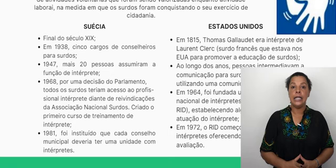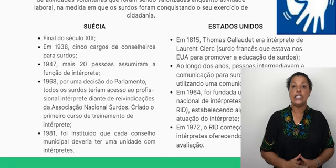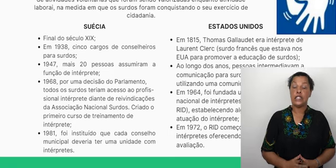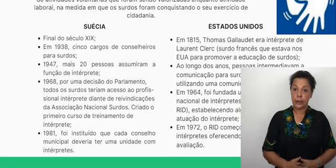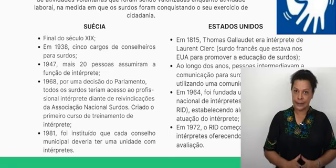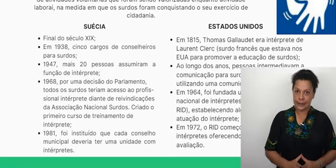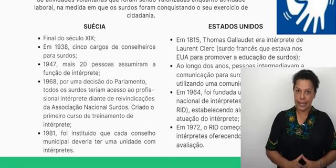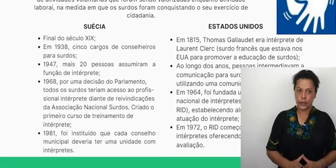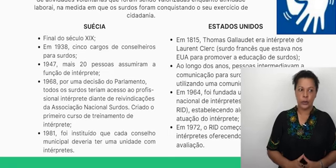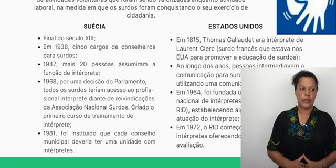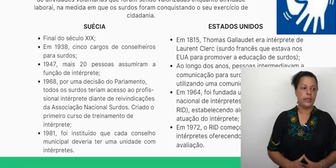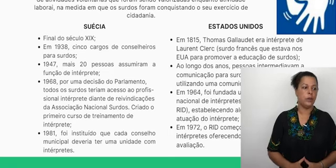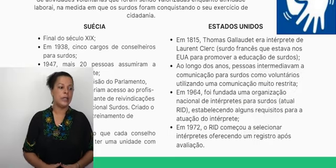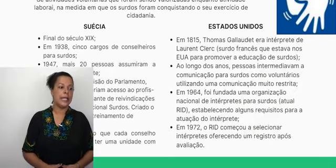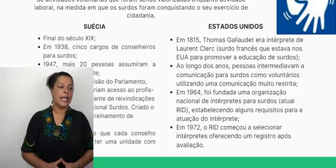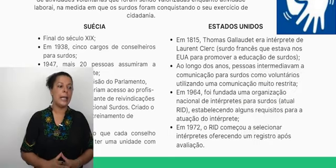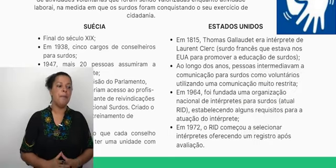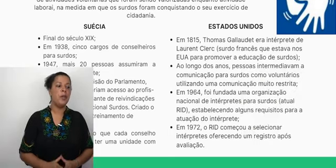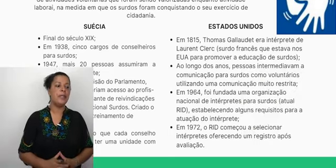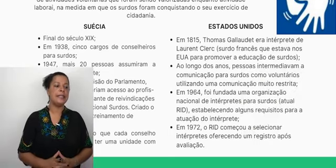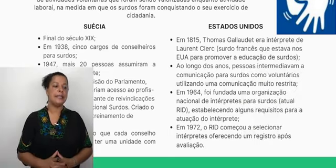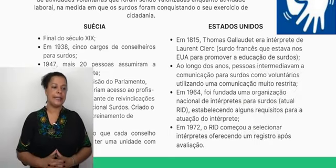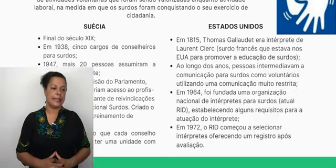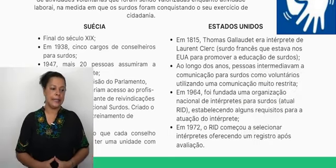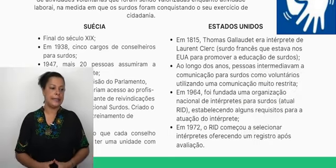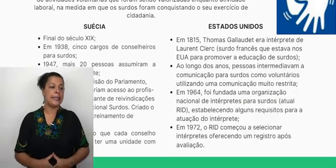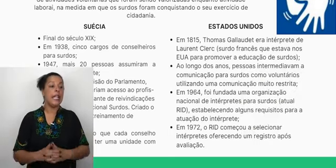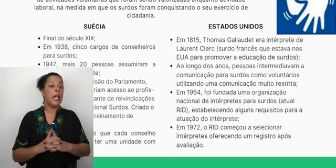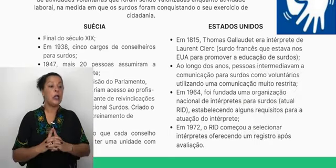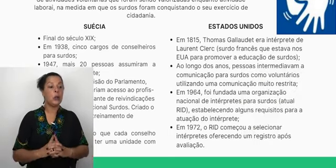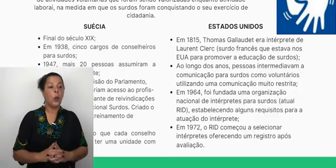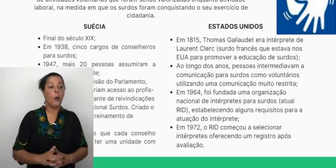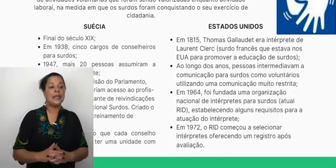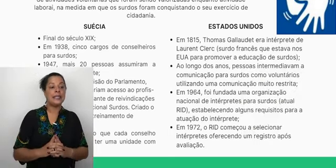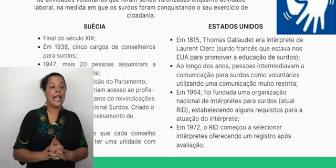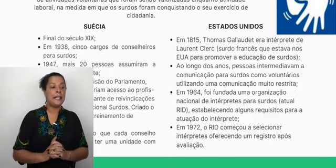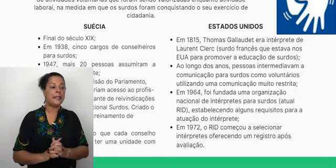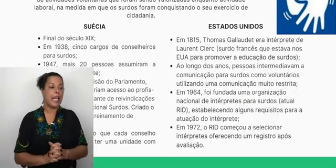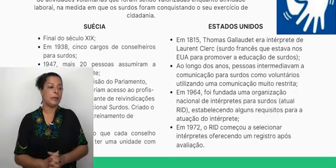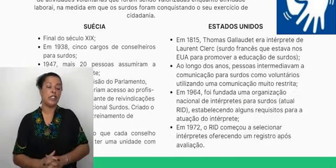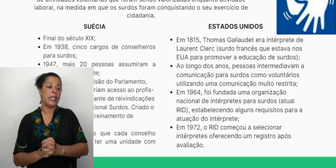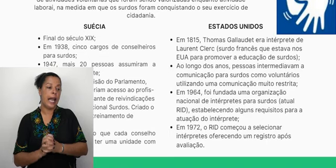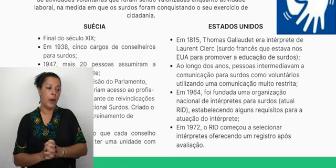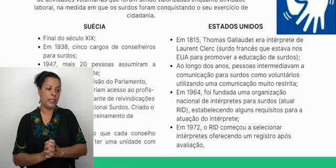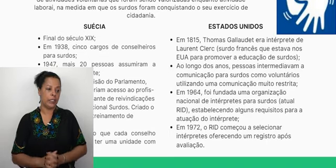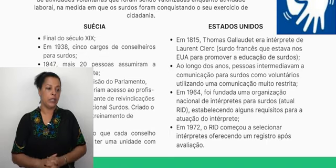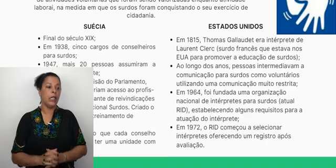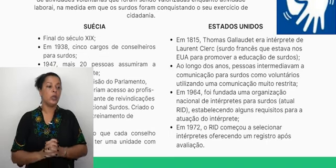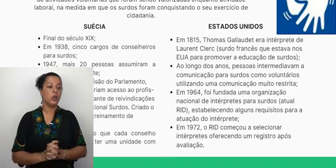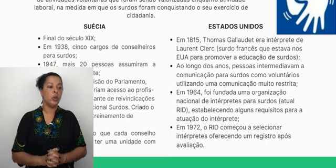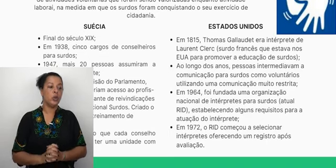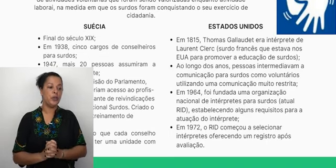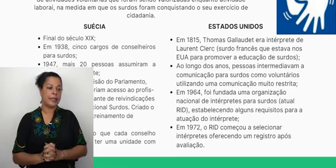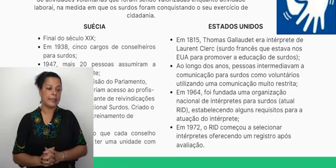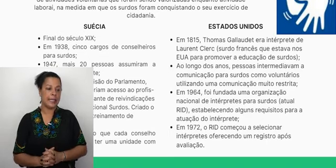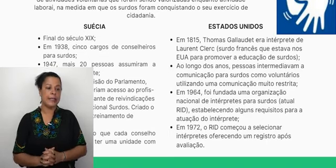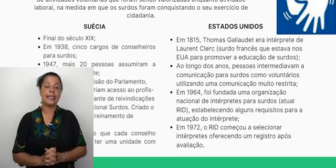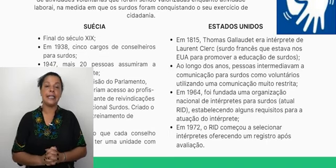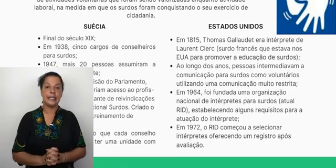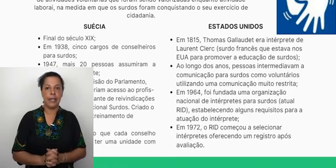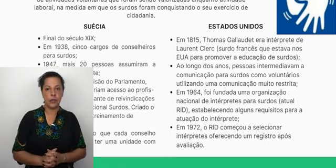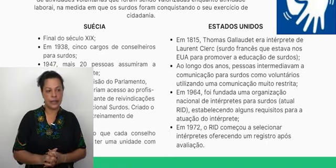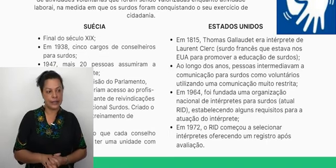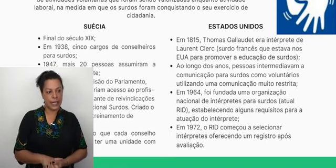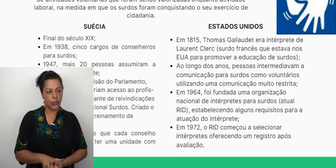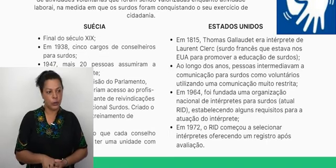intérpretes. Já nos Estados Unidos, em 1815, Thomas era intérprete de Laurent, surdo